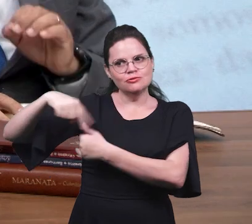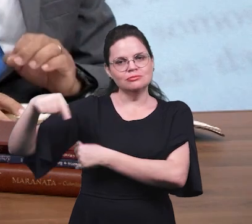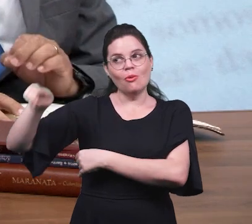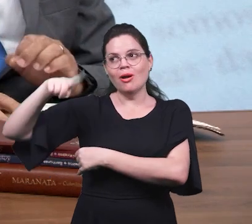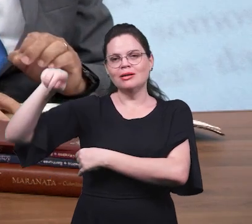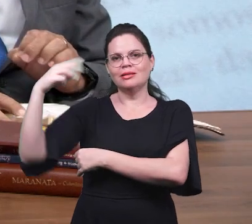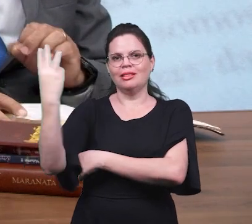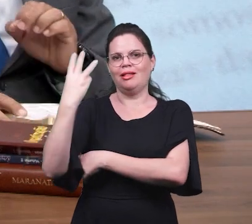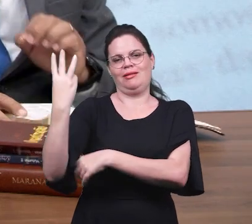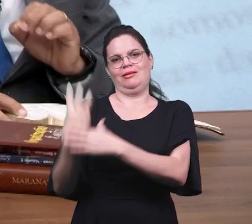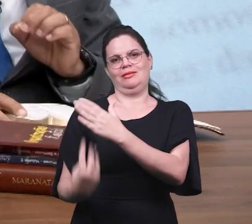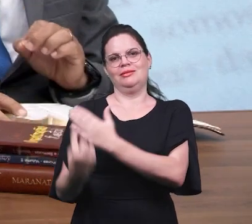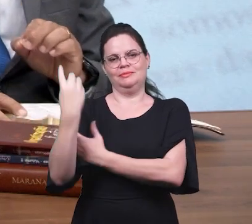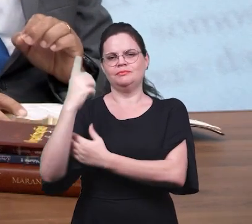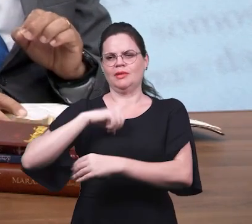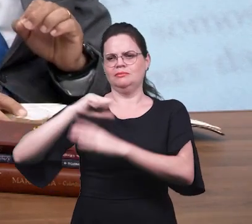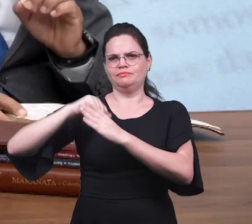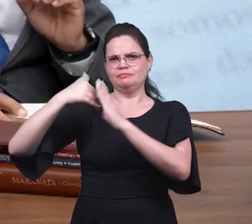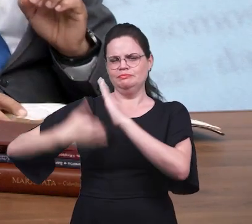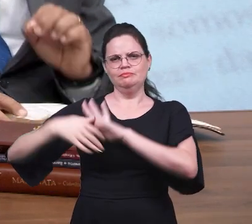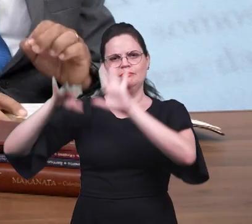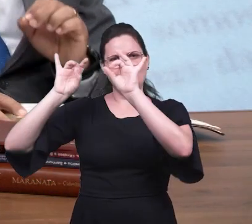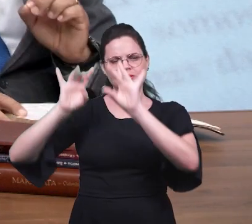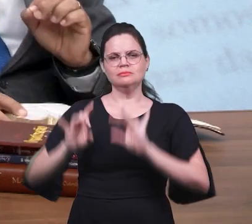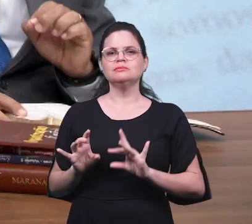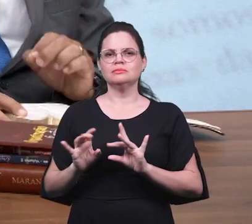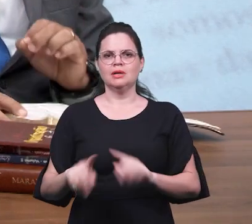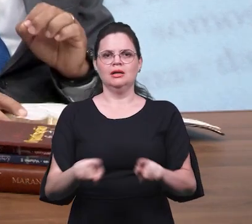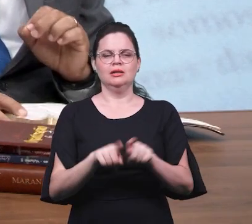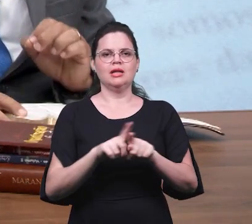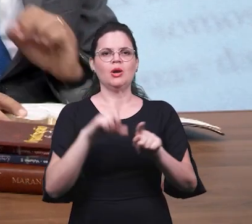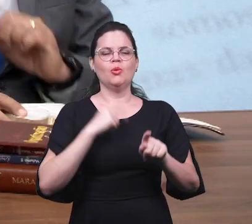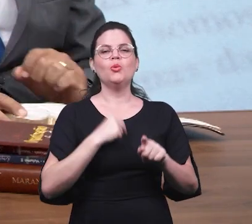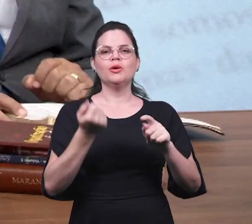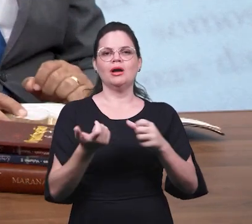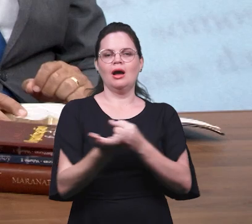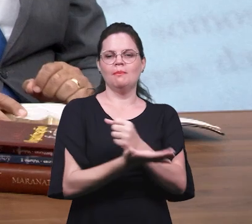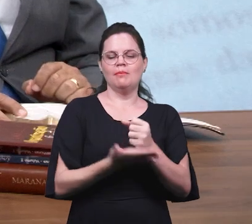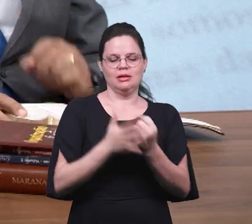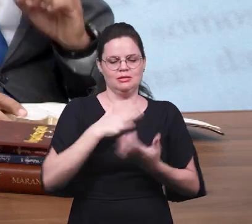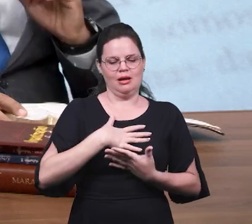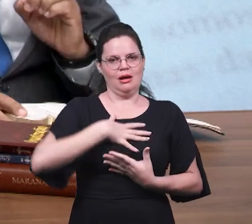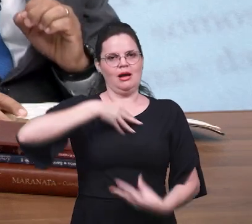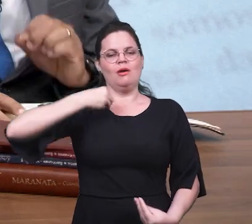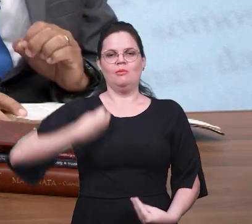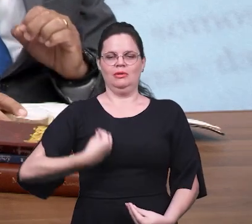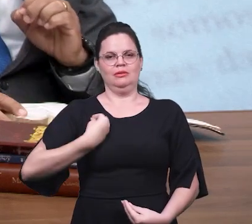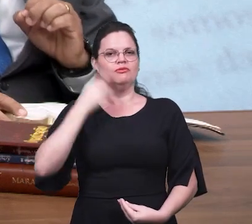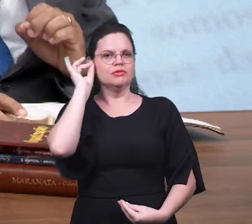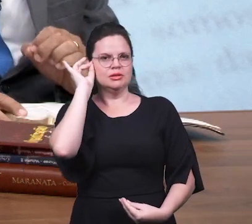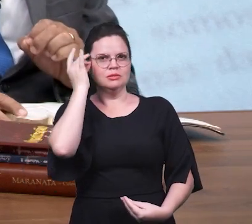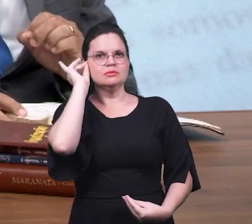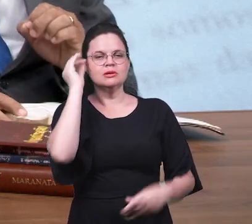com características do próprio Deus, possuidor de uma natureza espiritual e portador